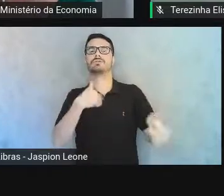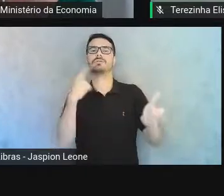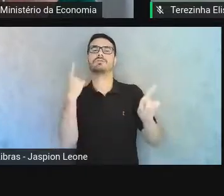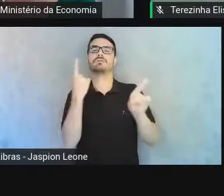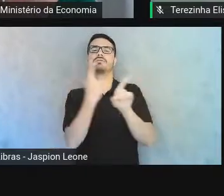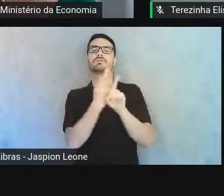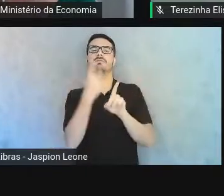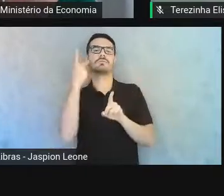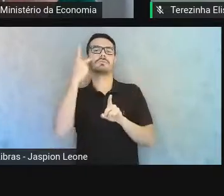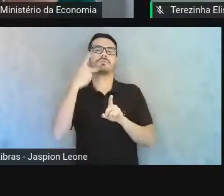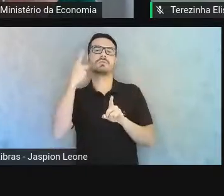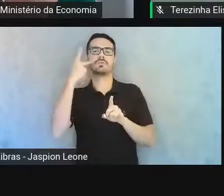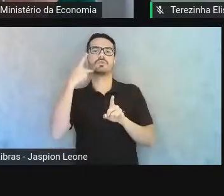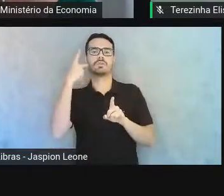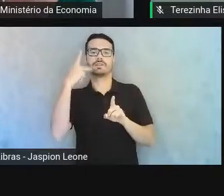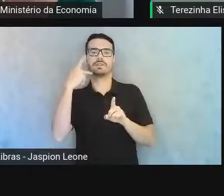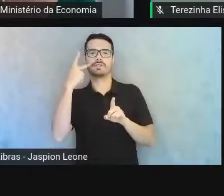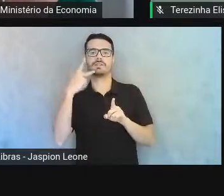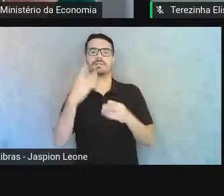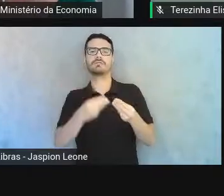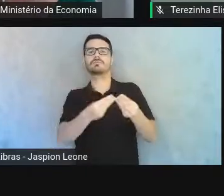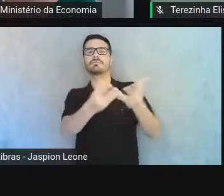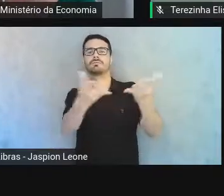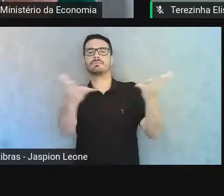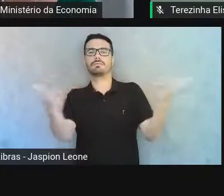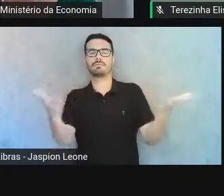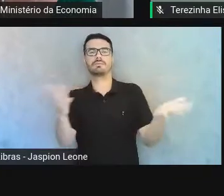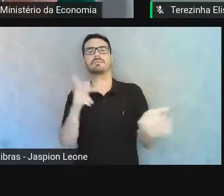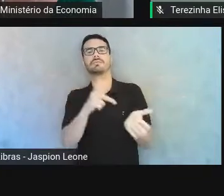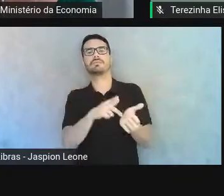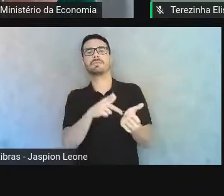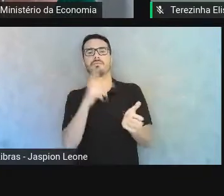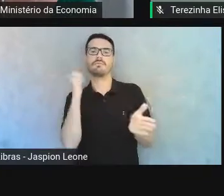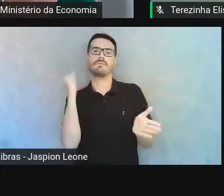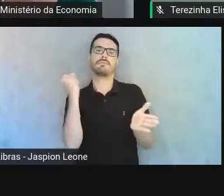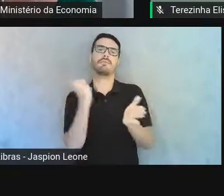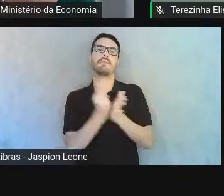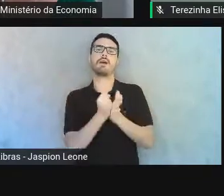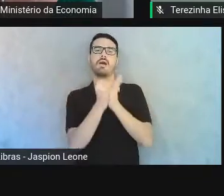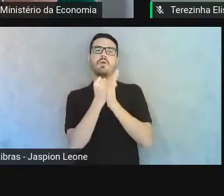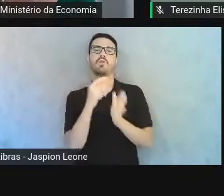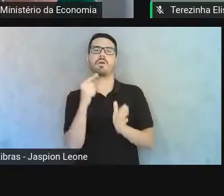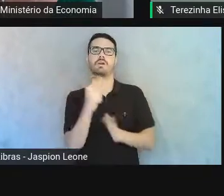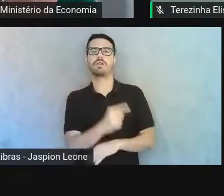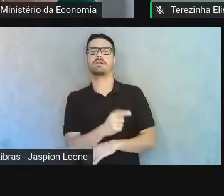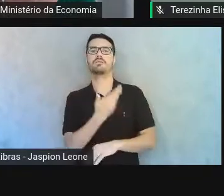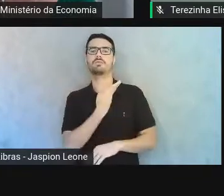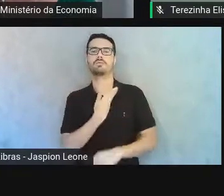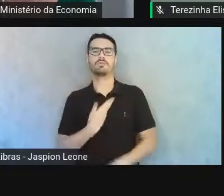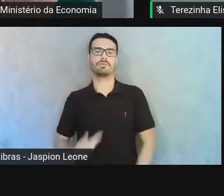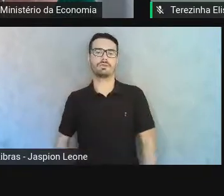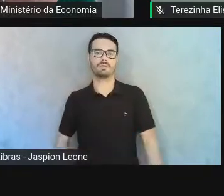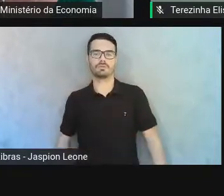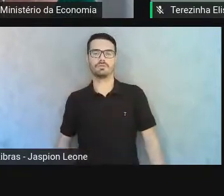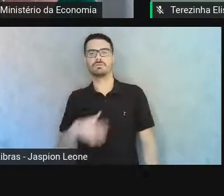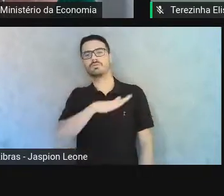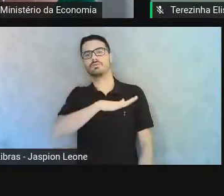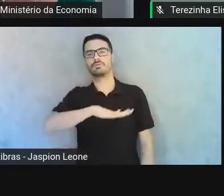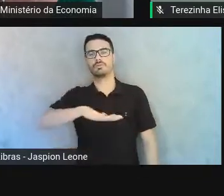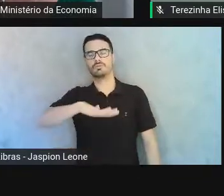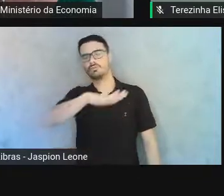as políticas distributivas, né, fossem mesmo um marco desses governos. Então,